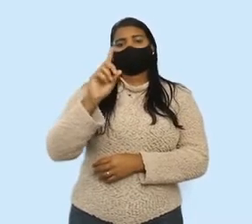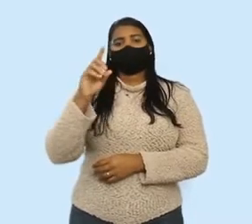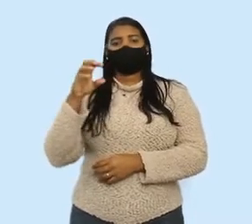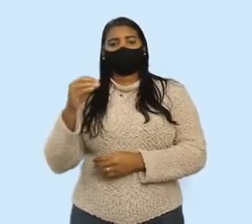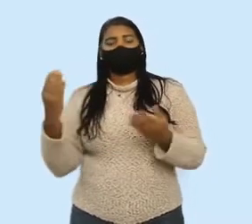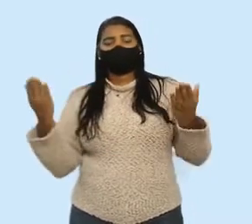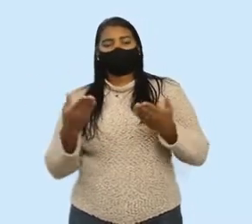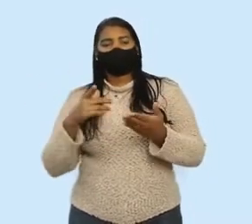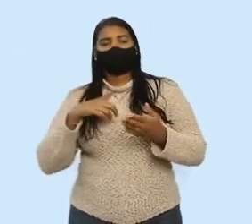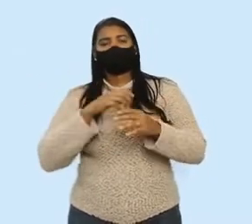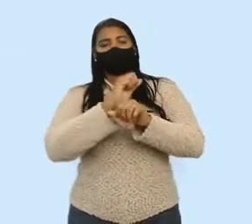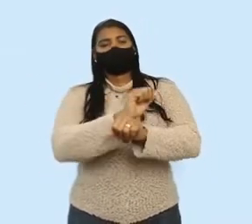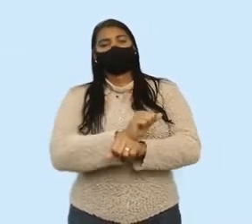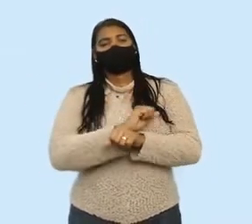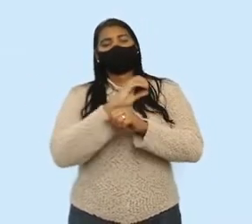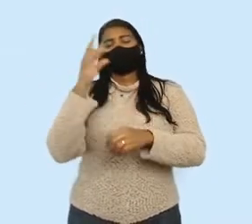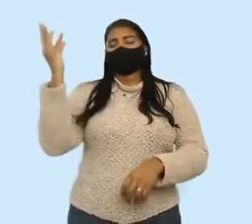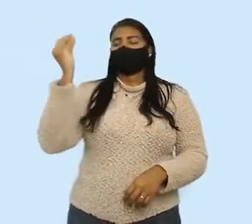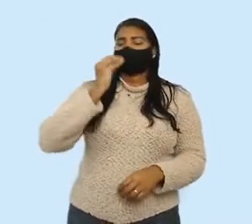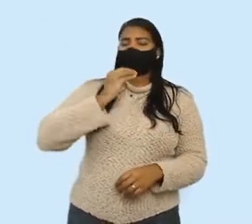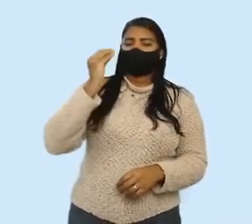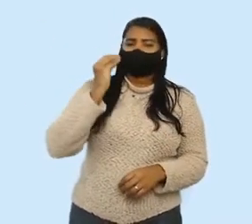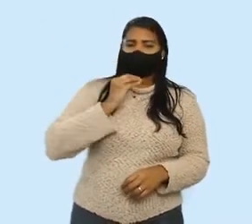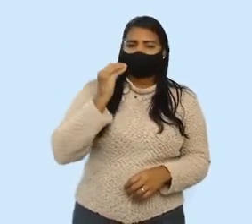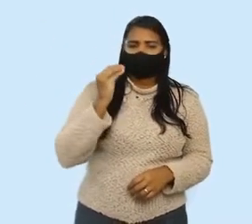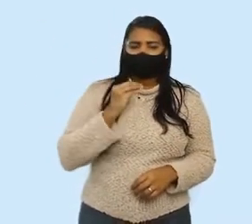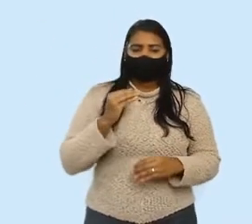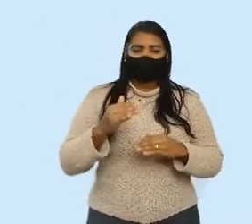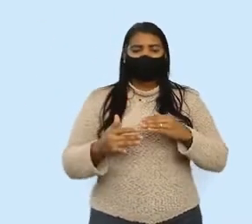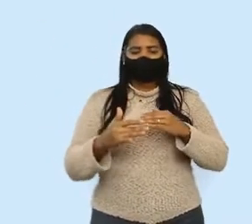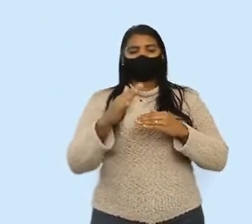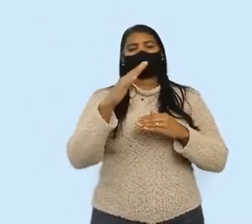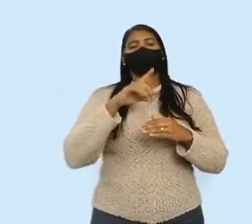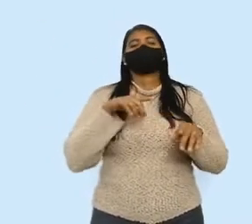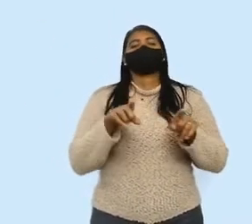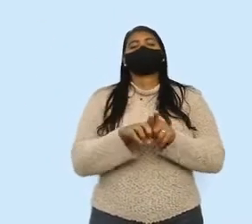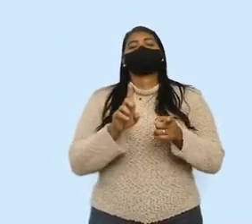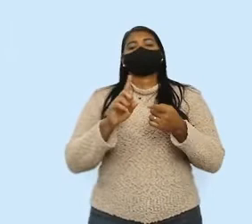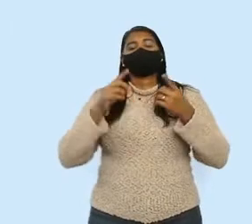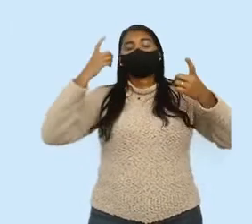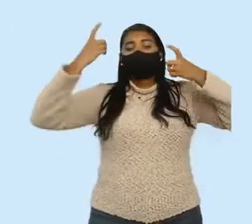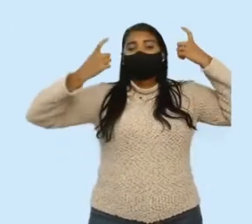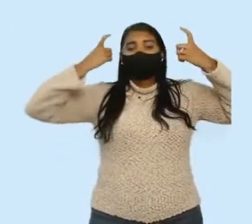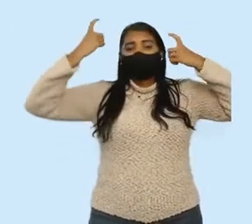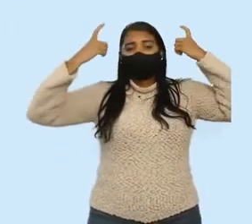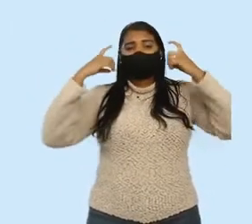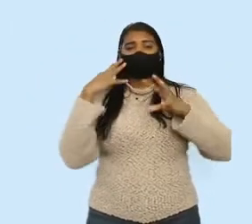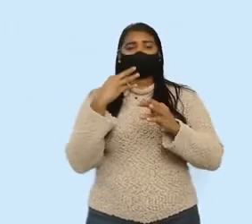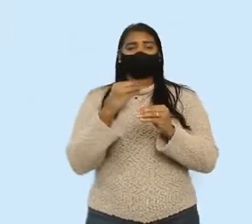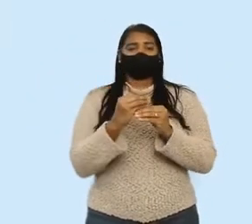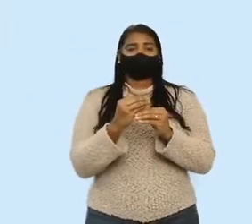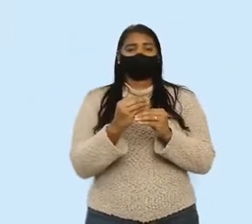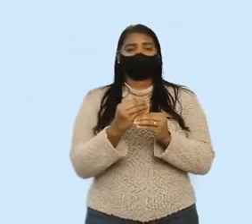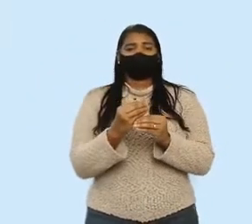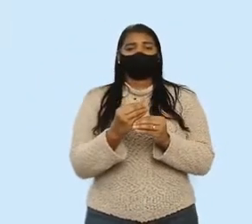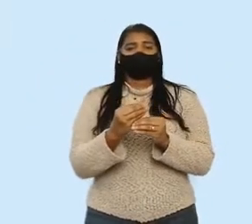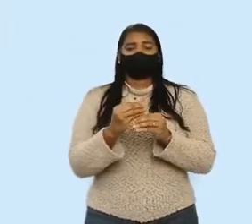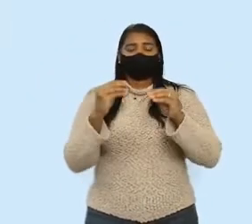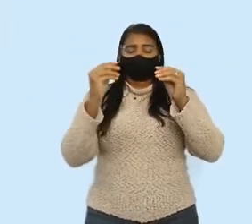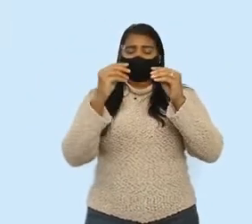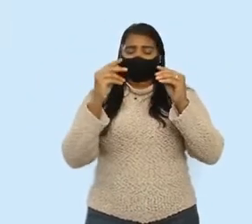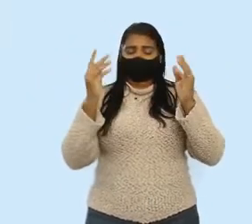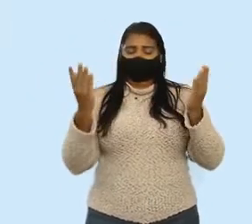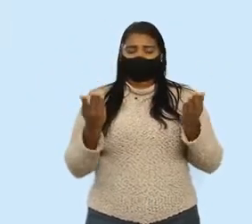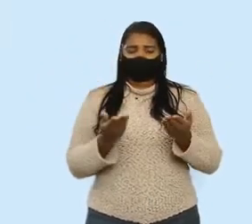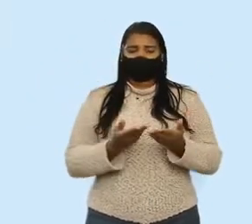cada vez mais fragilizada, então nós vamos ter também uma preocupação para que se forme no Brasil